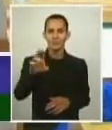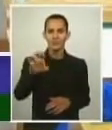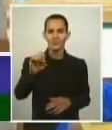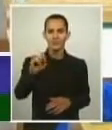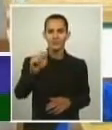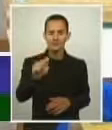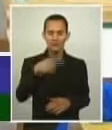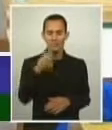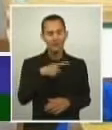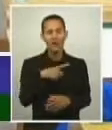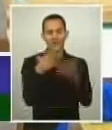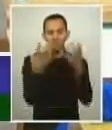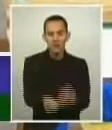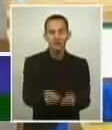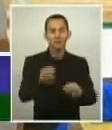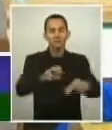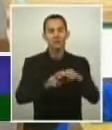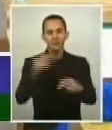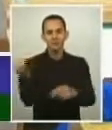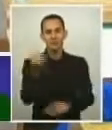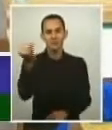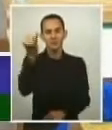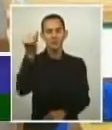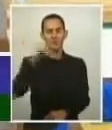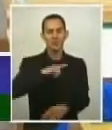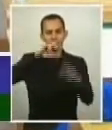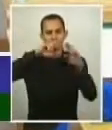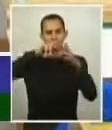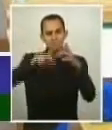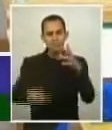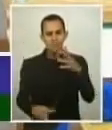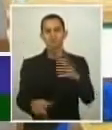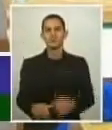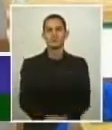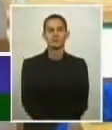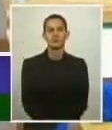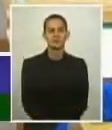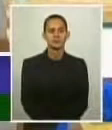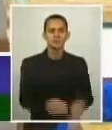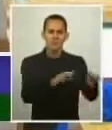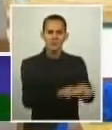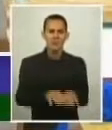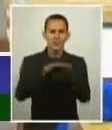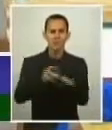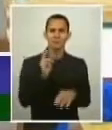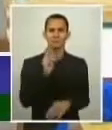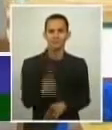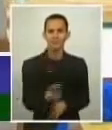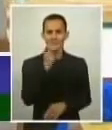nós nos inserimos ainda guardadas importantes diferenças a democracia representativa